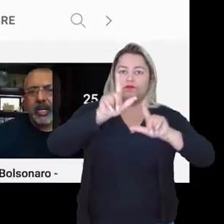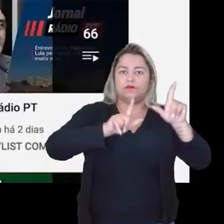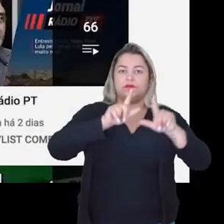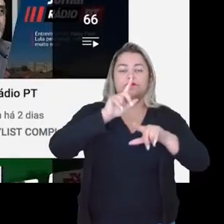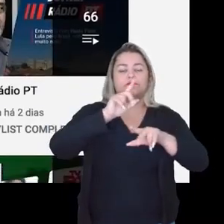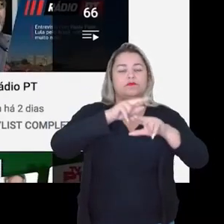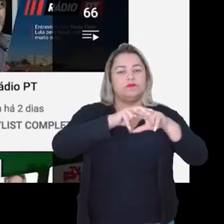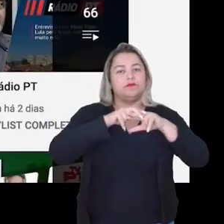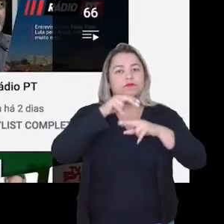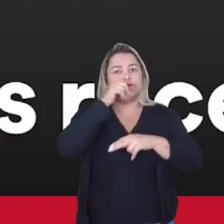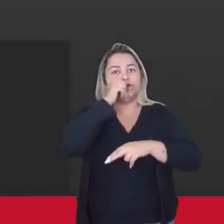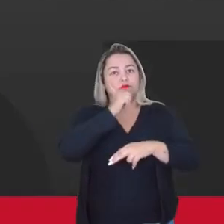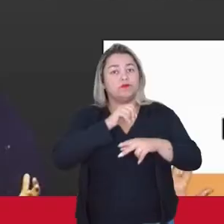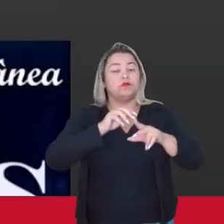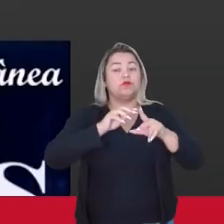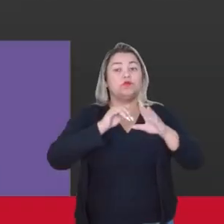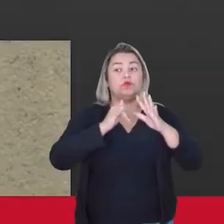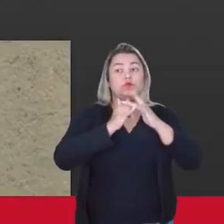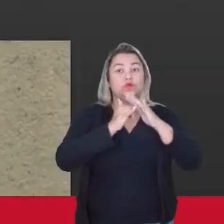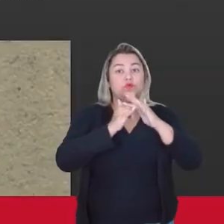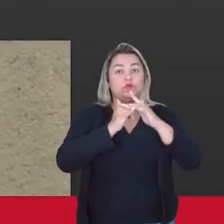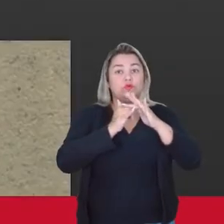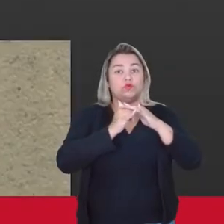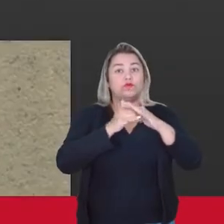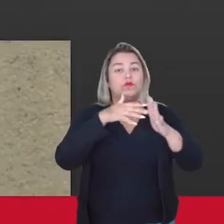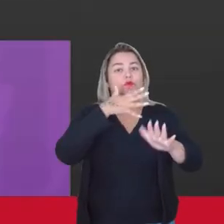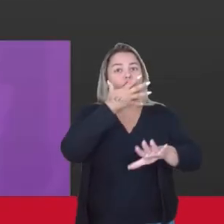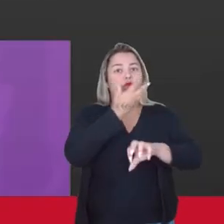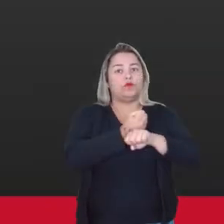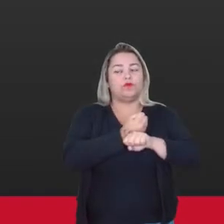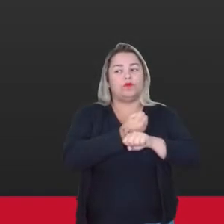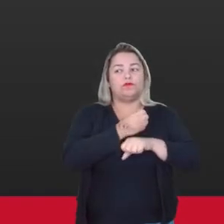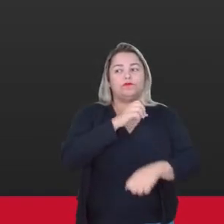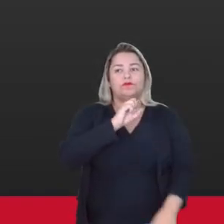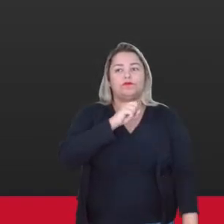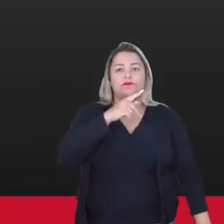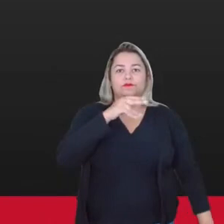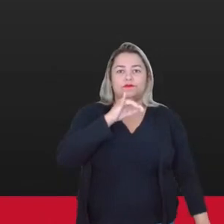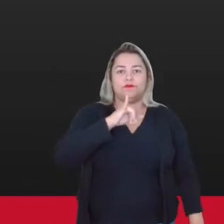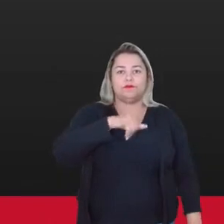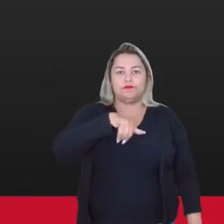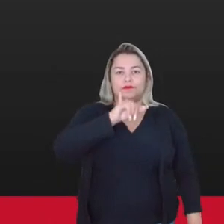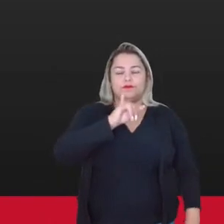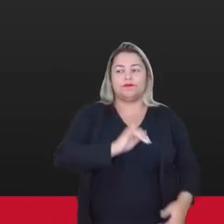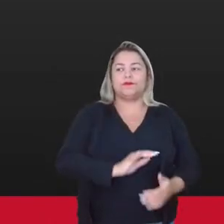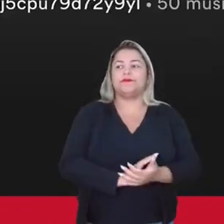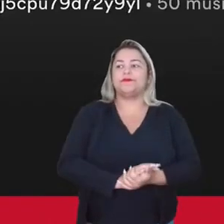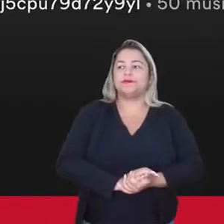Formação, no canal da TV PT no YouTube ou em formato de podcast no Spotify.